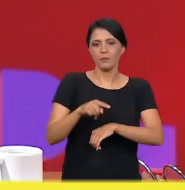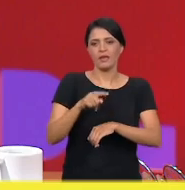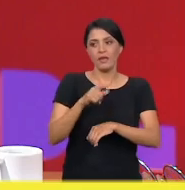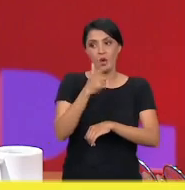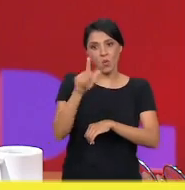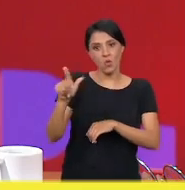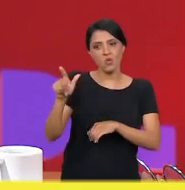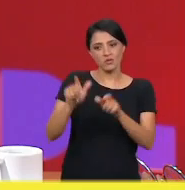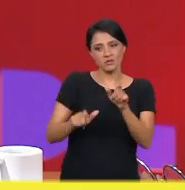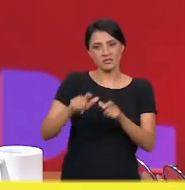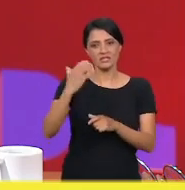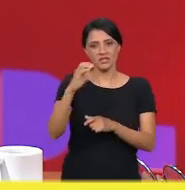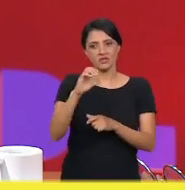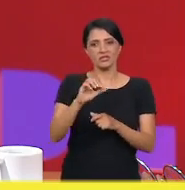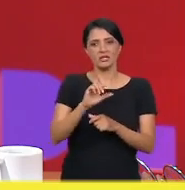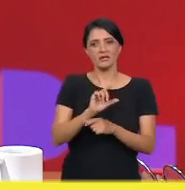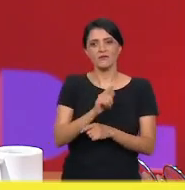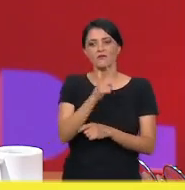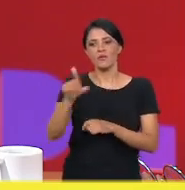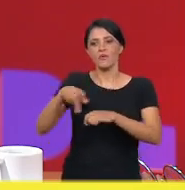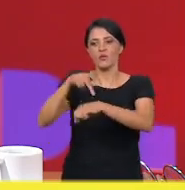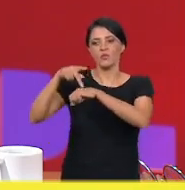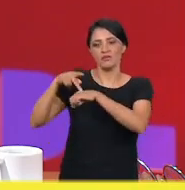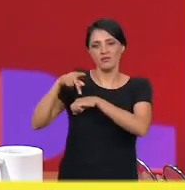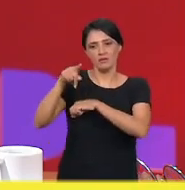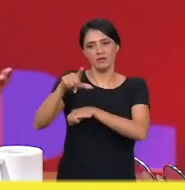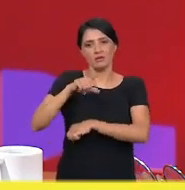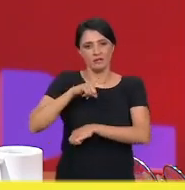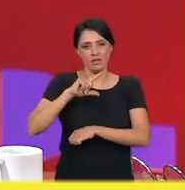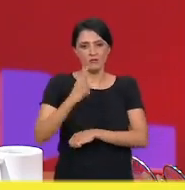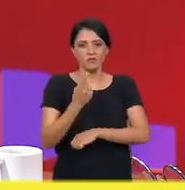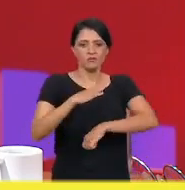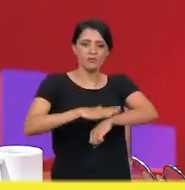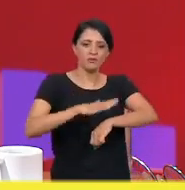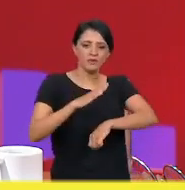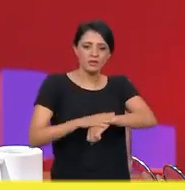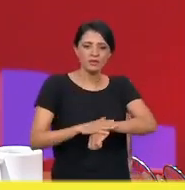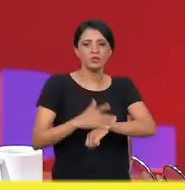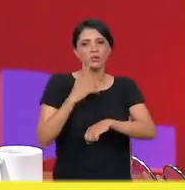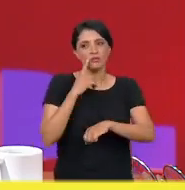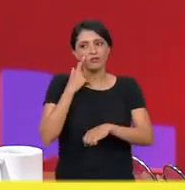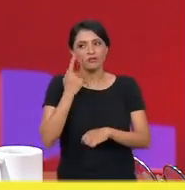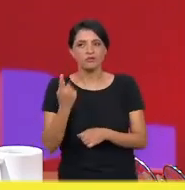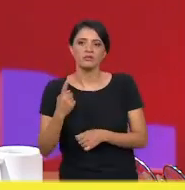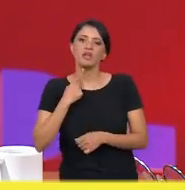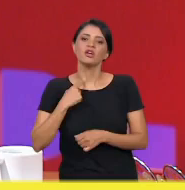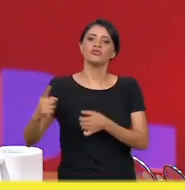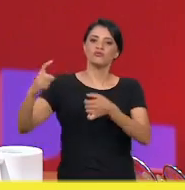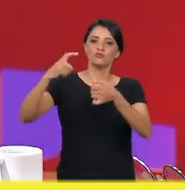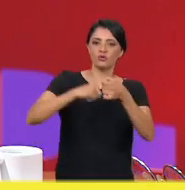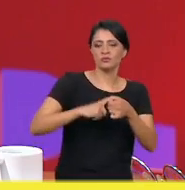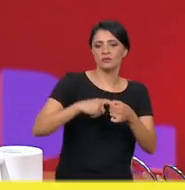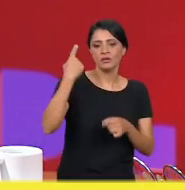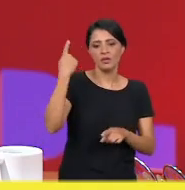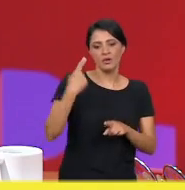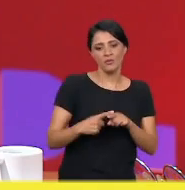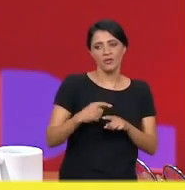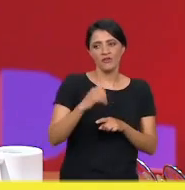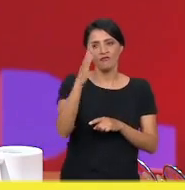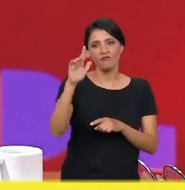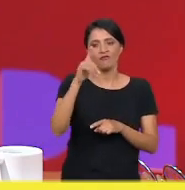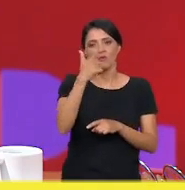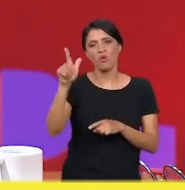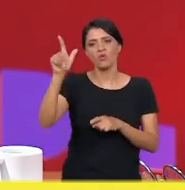fora do país, eles têm em algum momento, ou tiveram em algum momento, intenção de voltar. Porque fora do país somos sempre